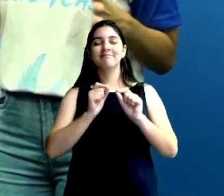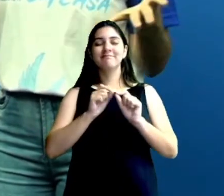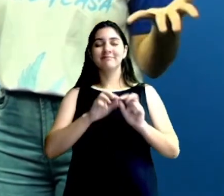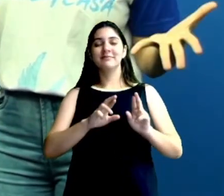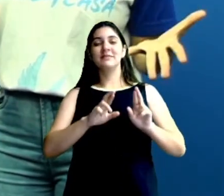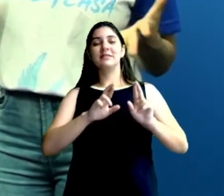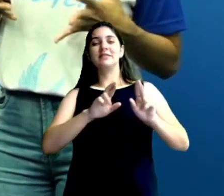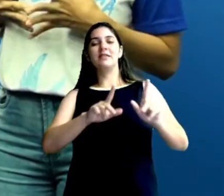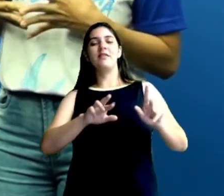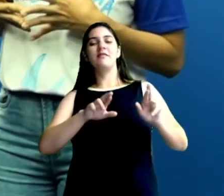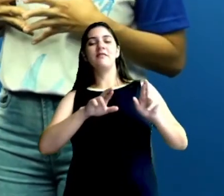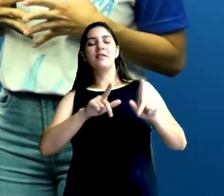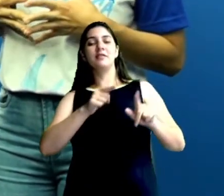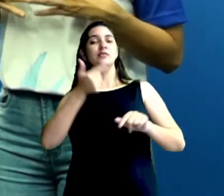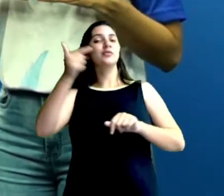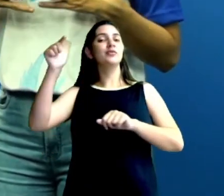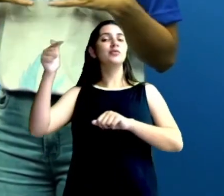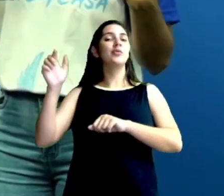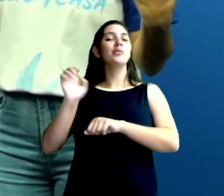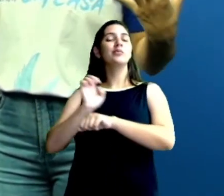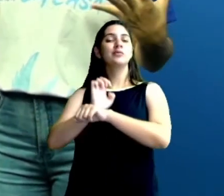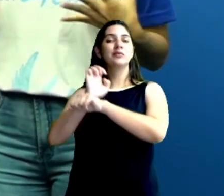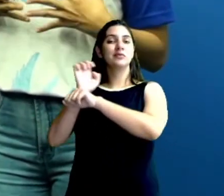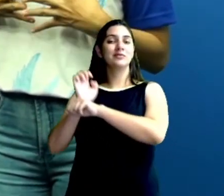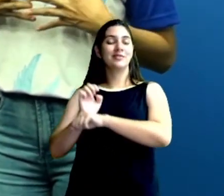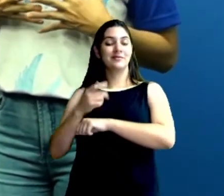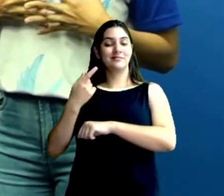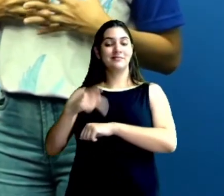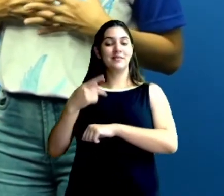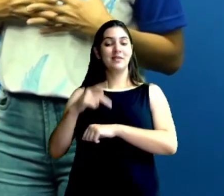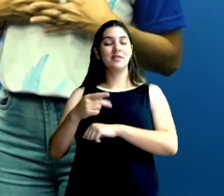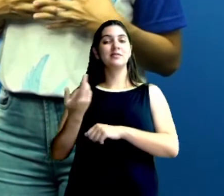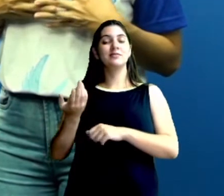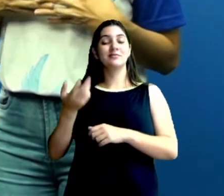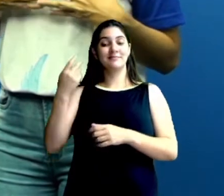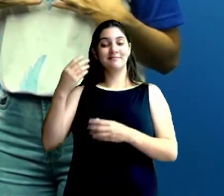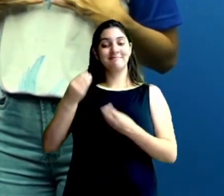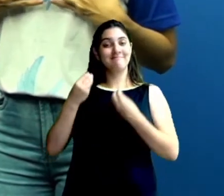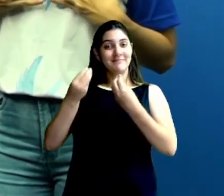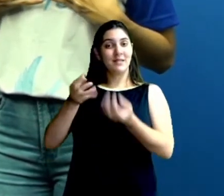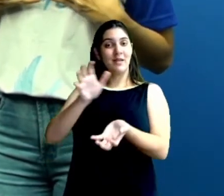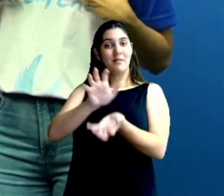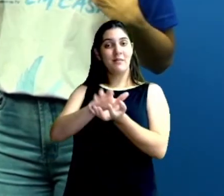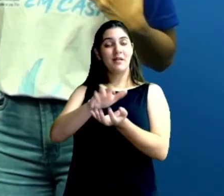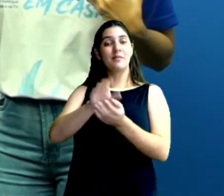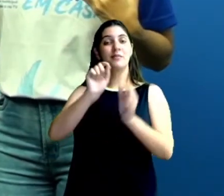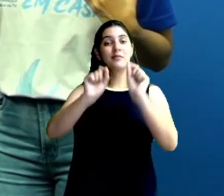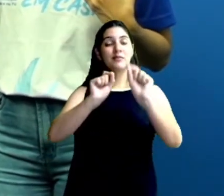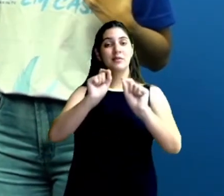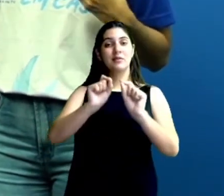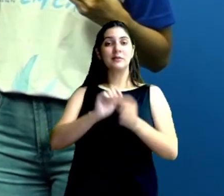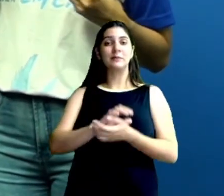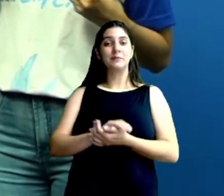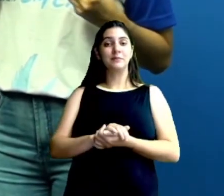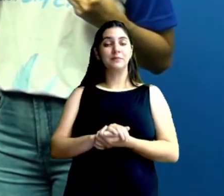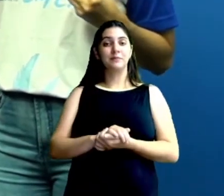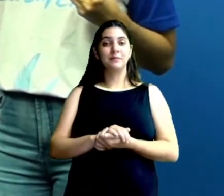peculiar, diferente de outros estados. E isso dá a Pernambuco essa